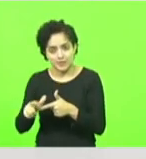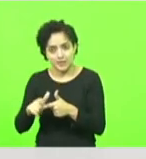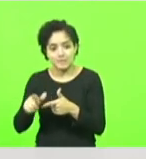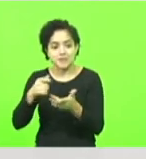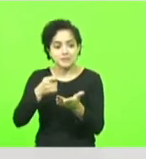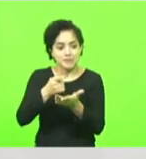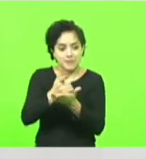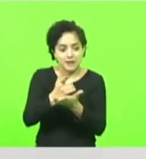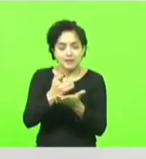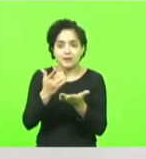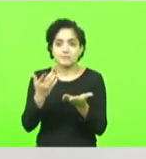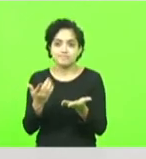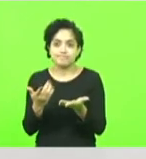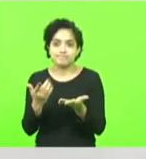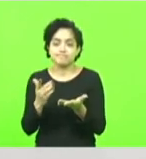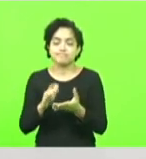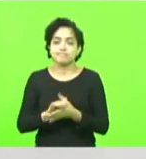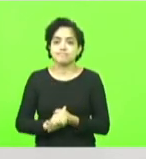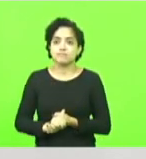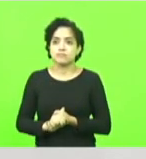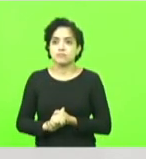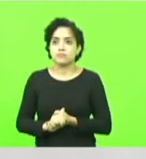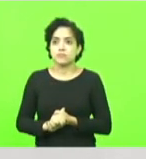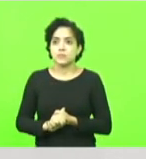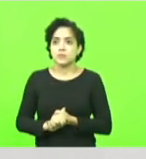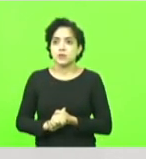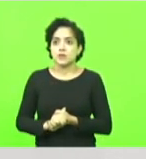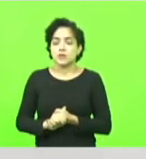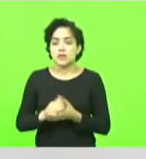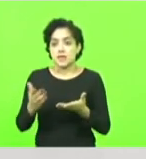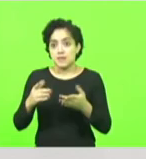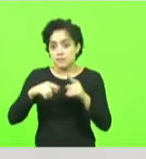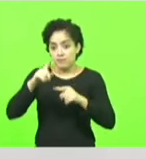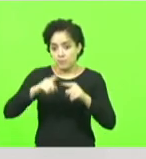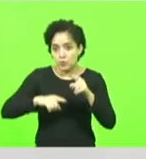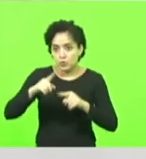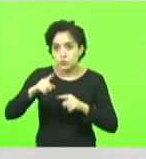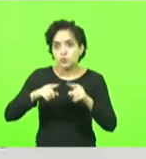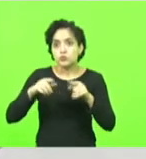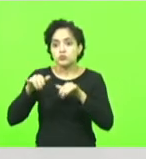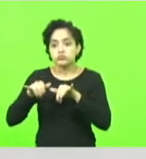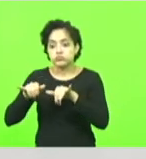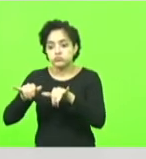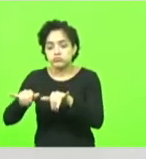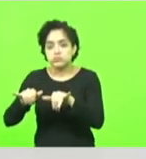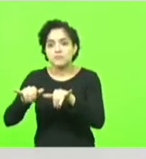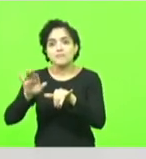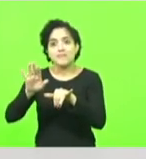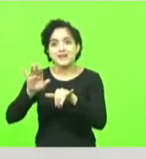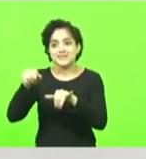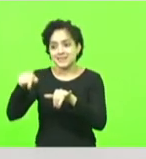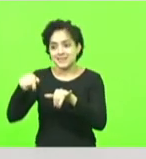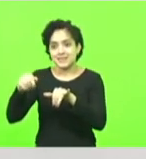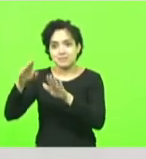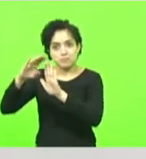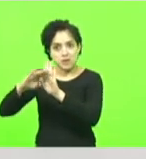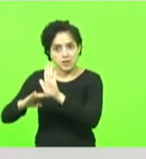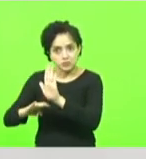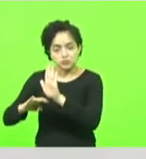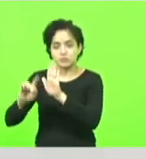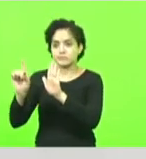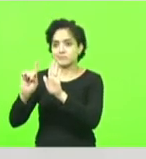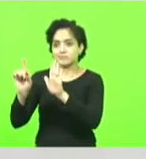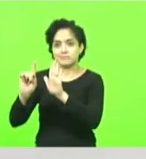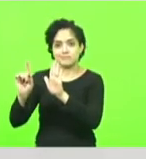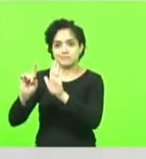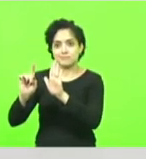repassar, porém, né, repassar o produto aos mercados, porém, no mercado o preço não baixou. E aí o povo não tem poder